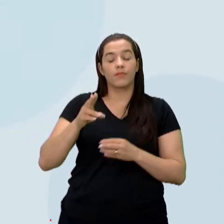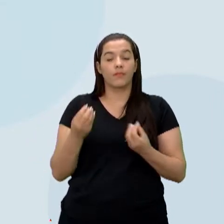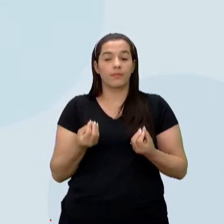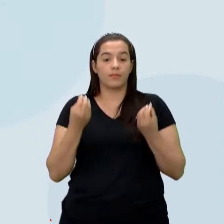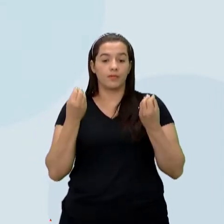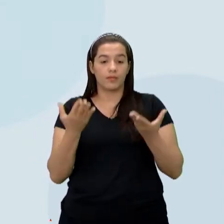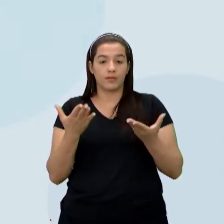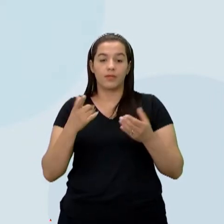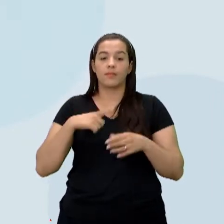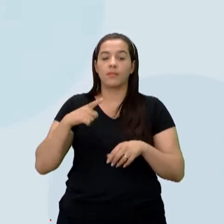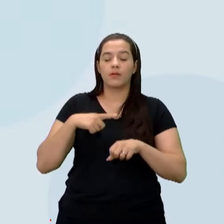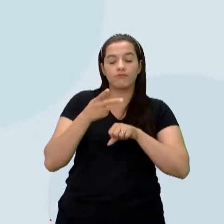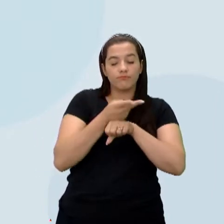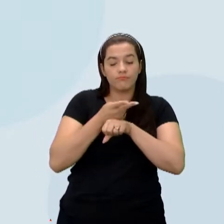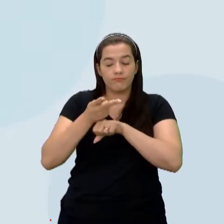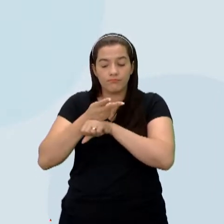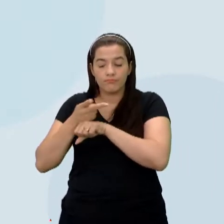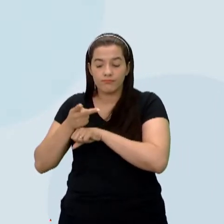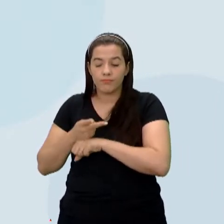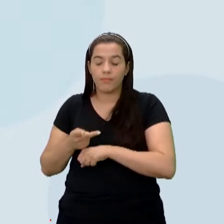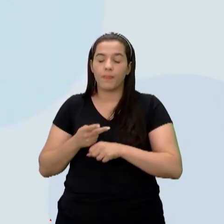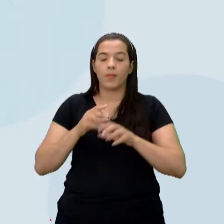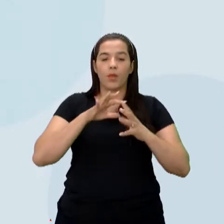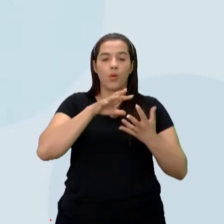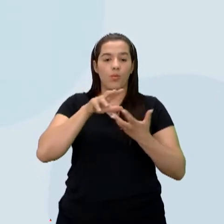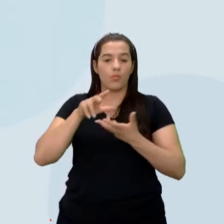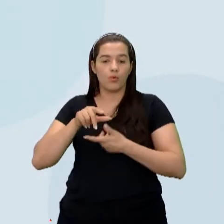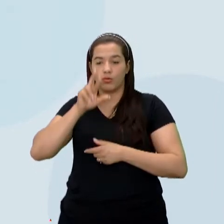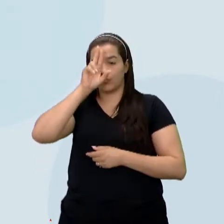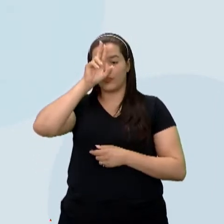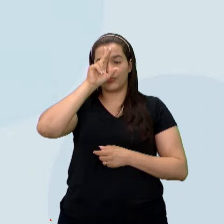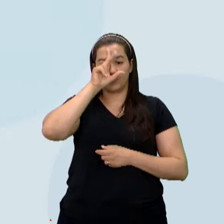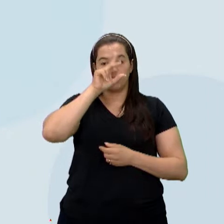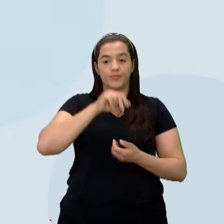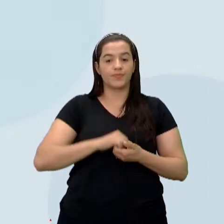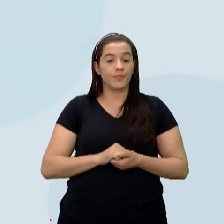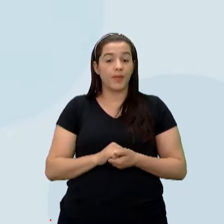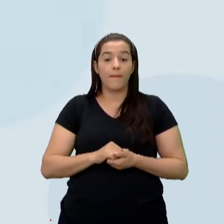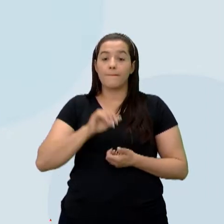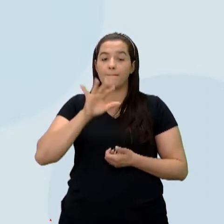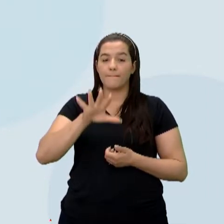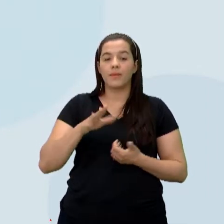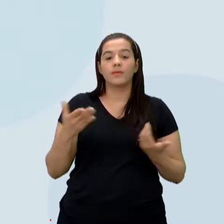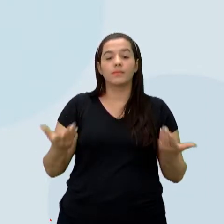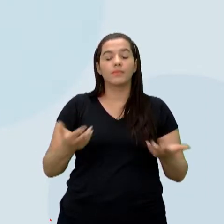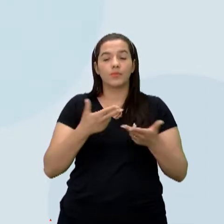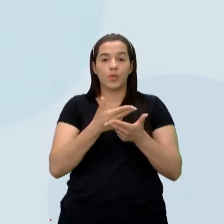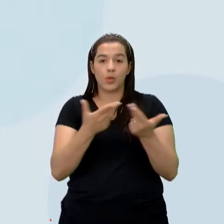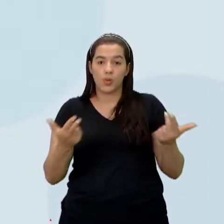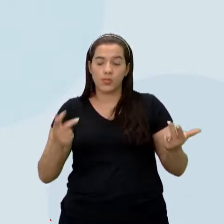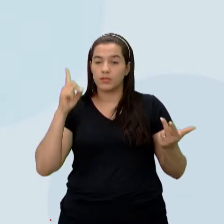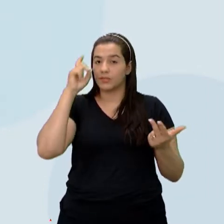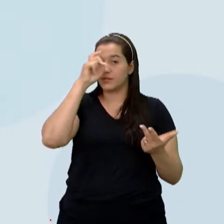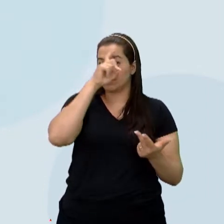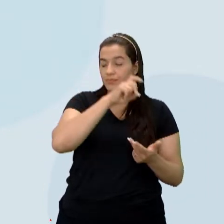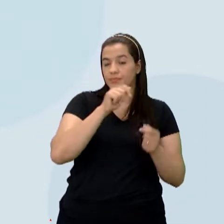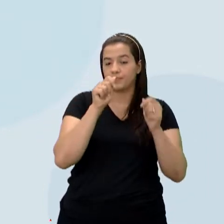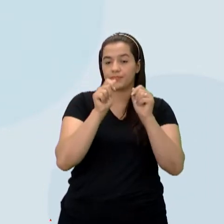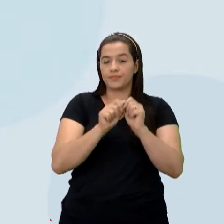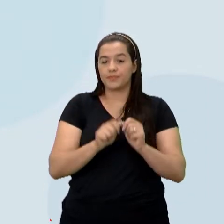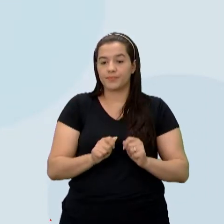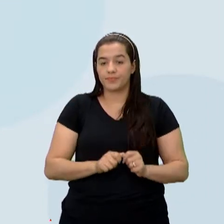para investigar o mundo dos insetos. Por causa da dificuldade em